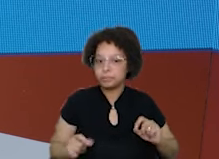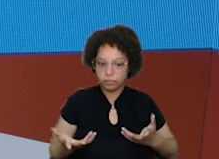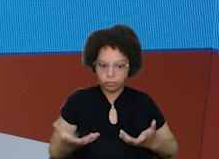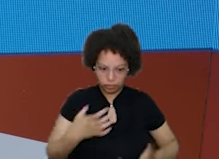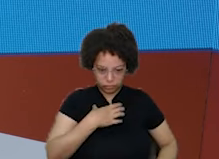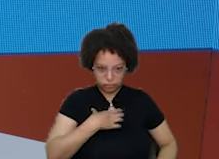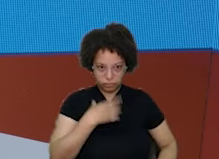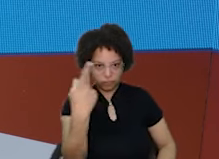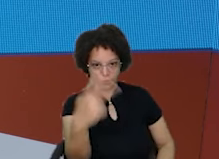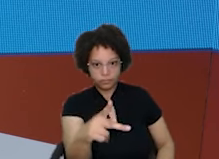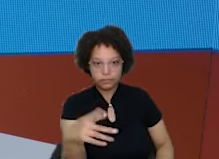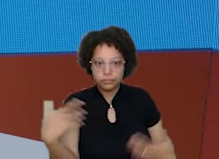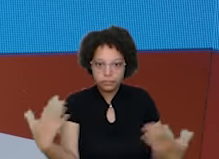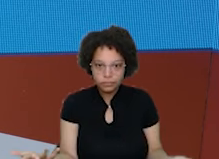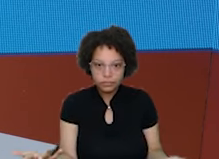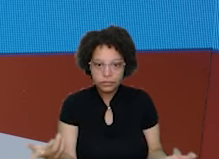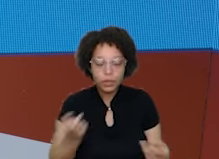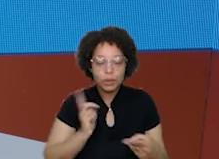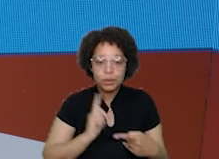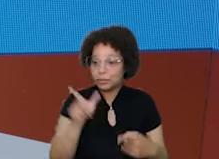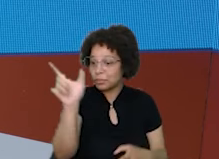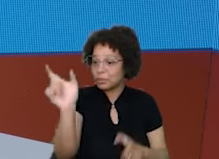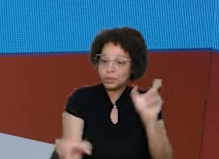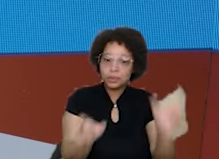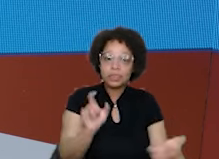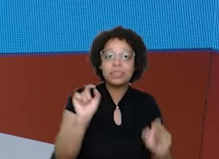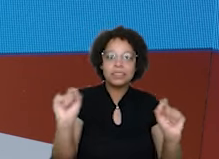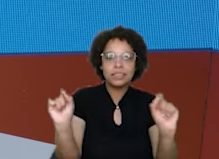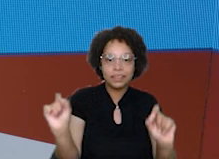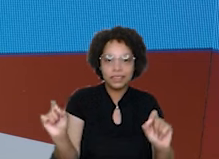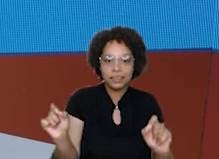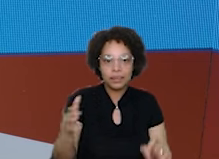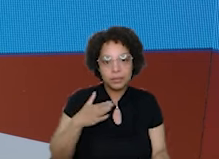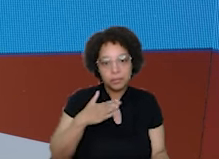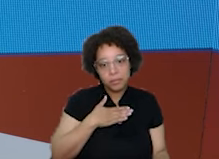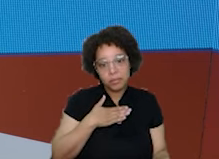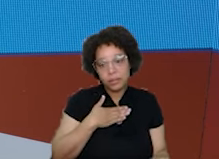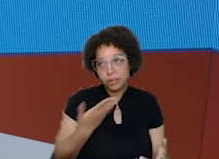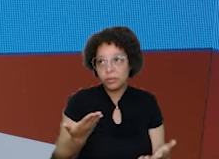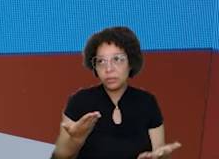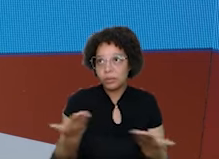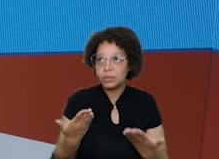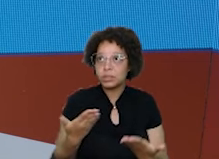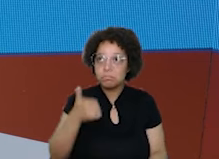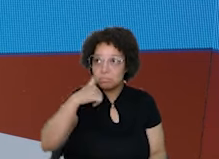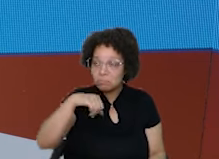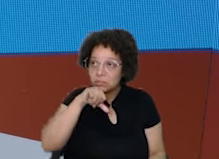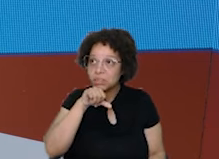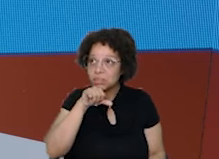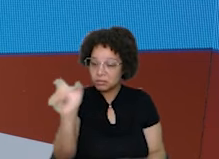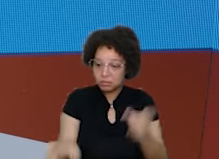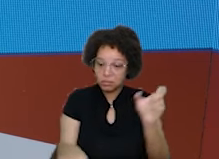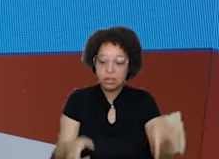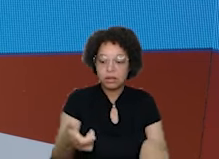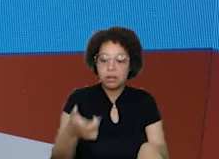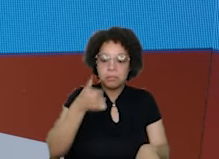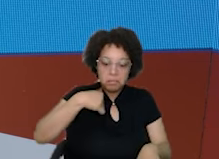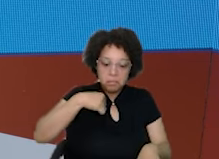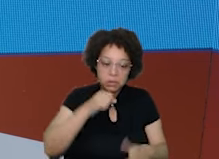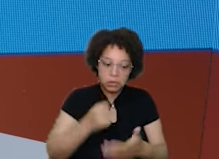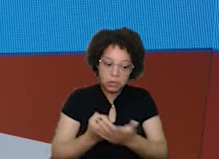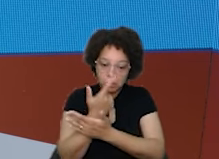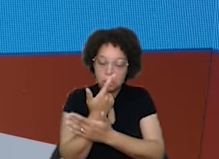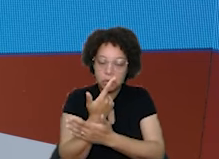por que que quem é seu público ela fala assim olha meu público Hoje é a mãe é a mãe que vem comprar pro filho